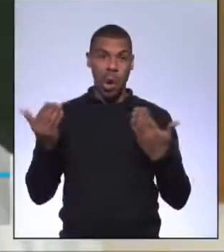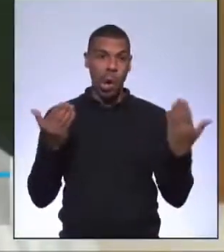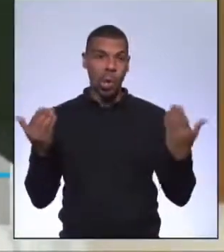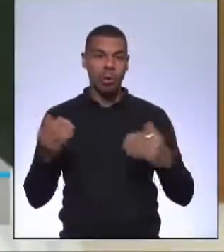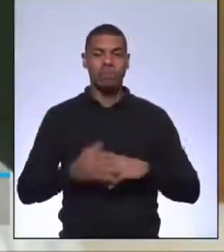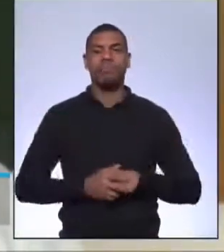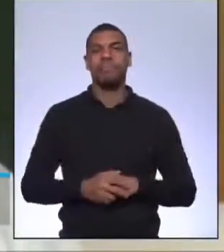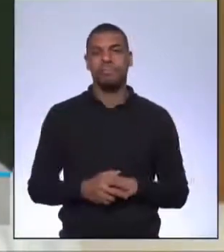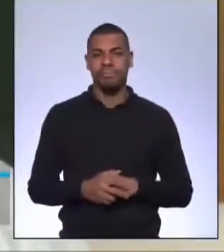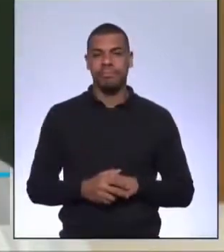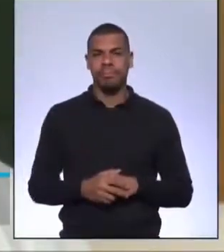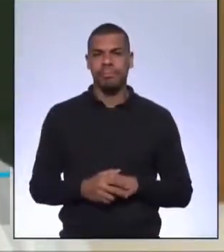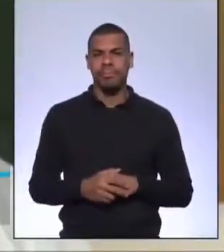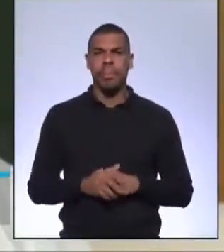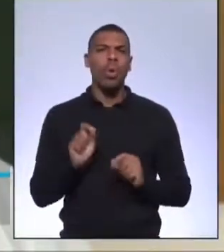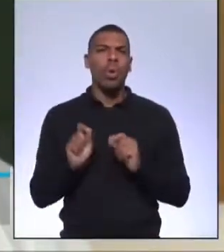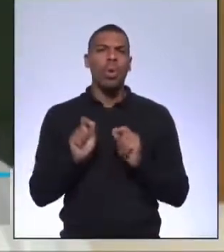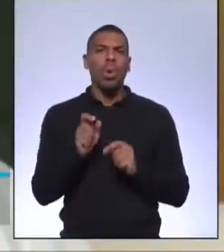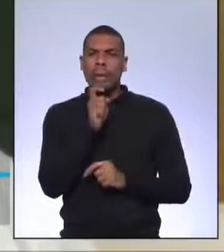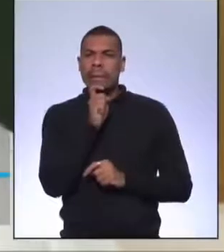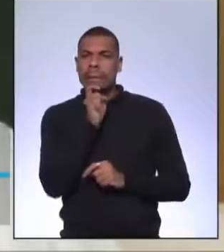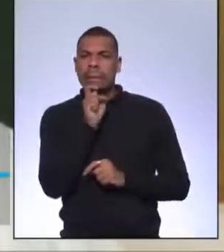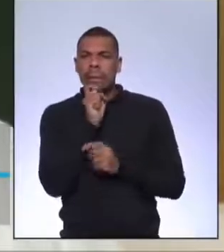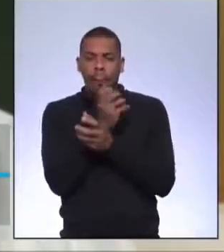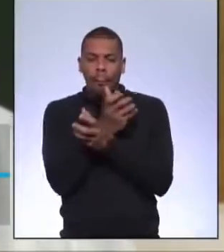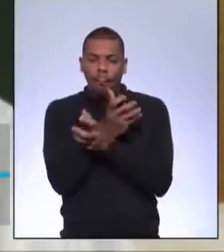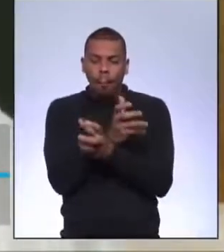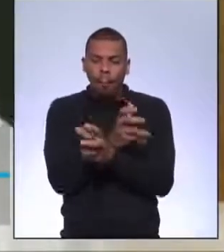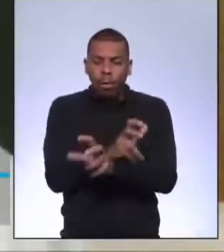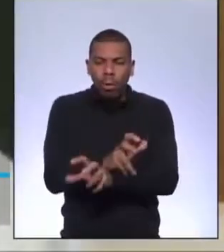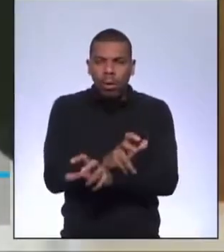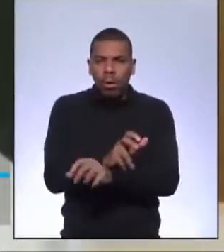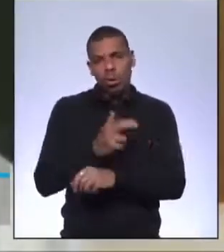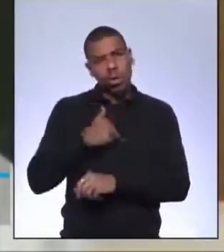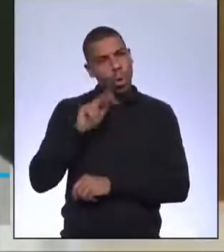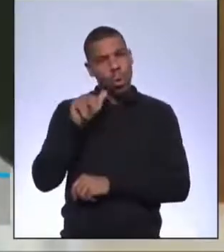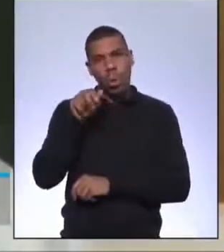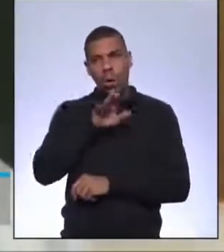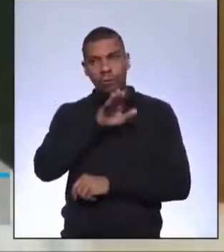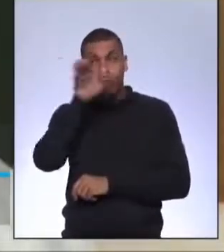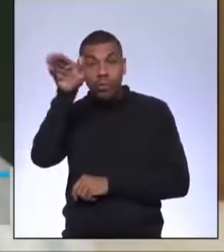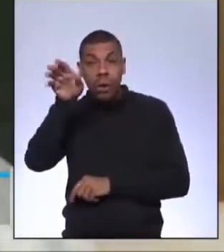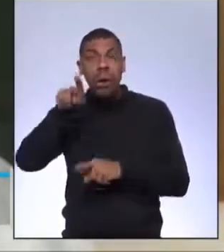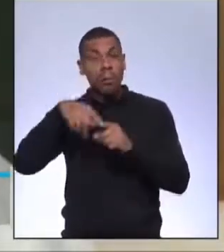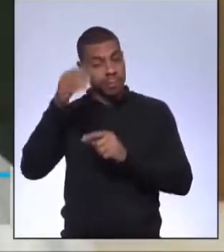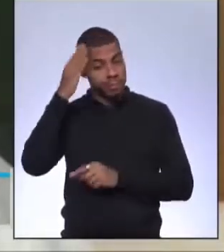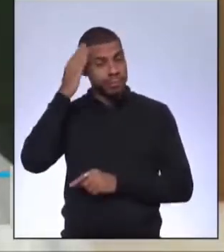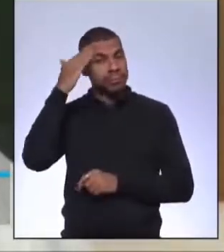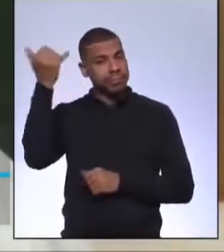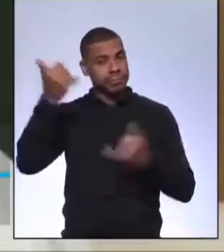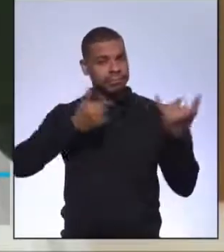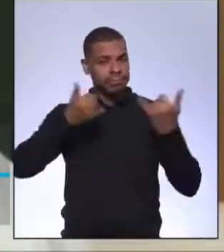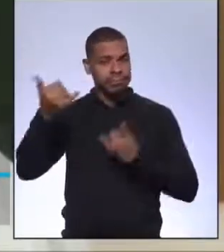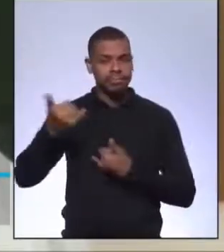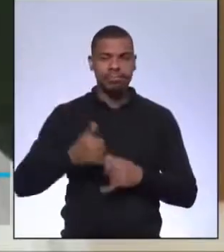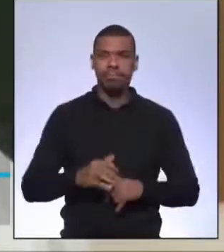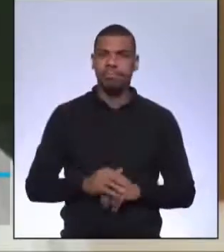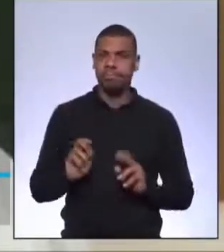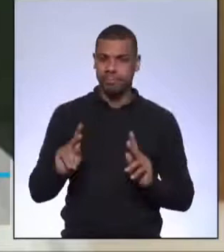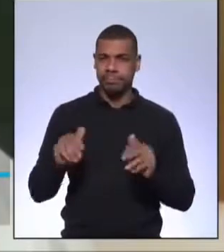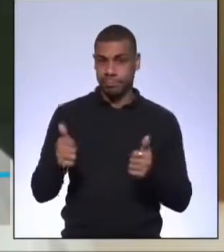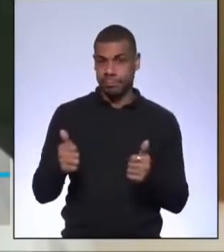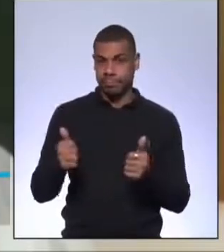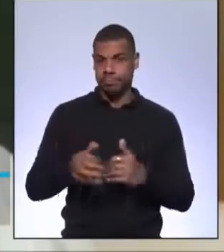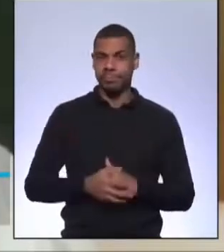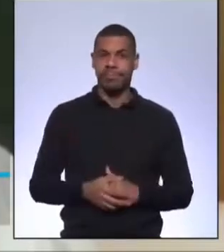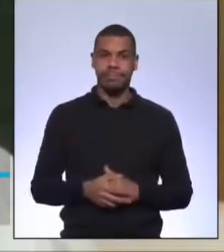frio e seco, né? Que a gente ouve falar, né? Eu nunca fui, mas a gente ouve falar bastante. Tudo bem, meus